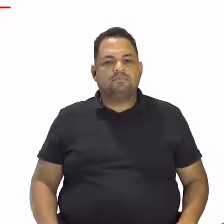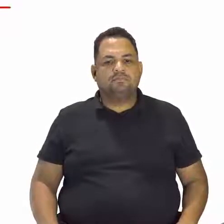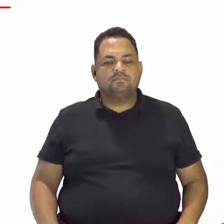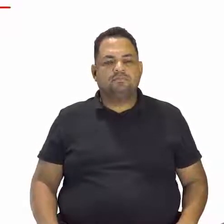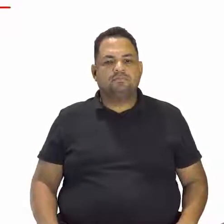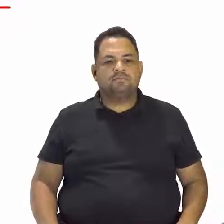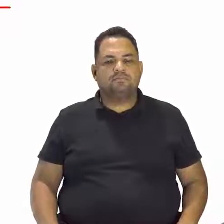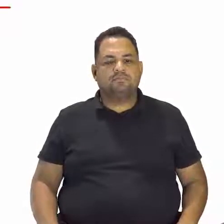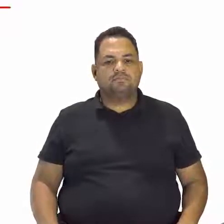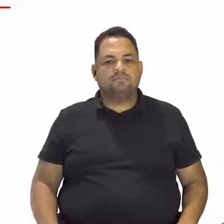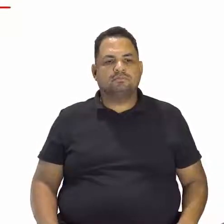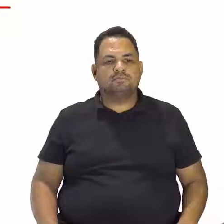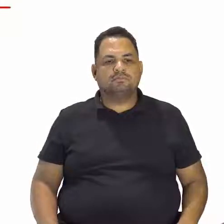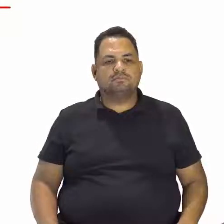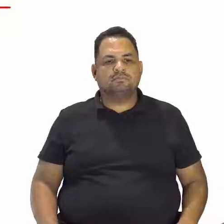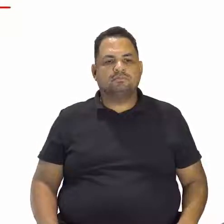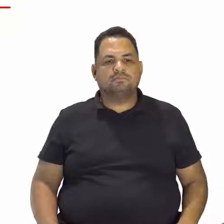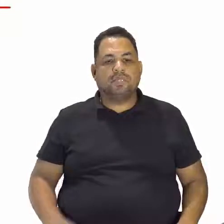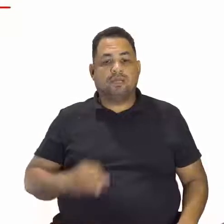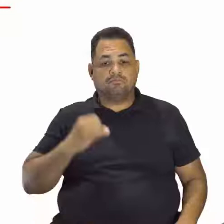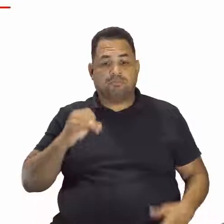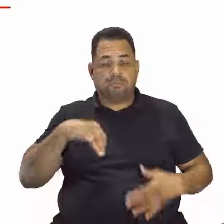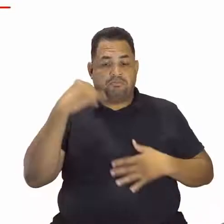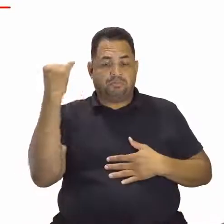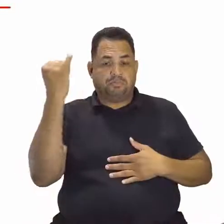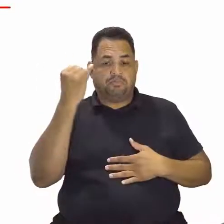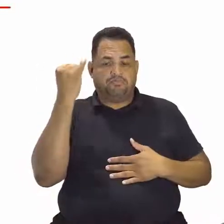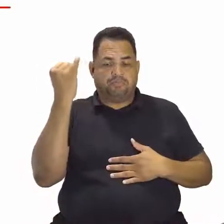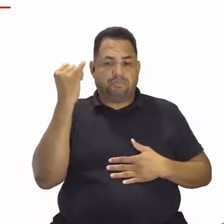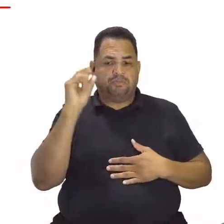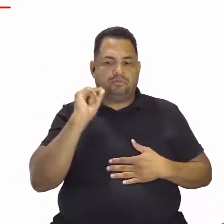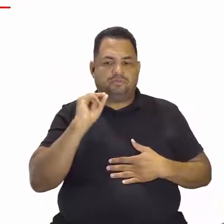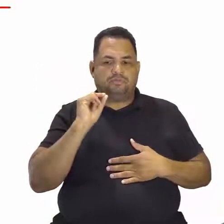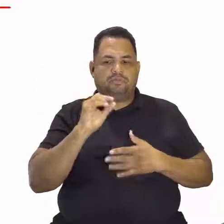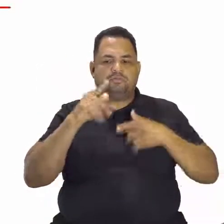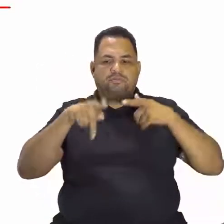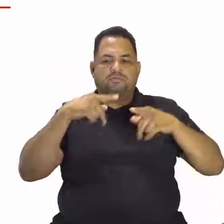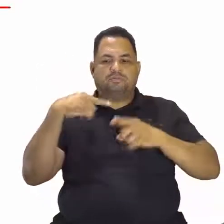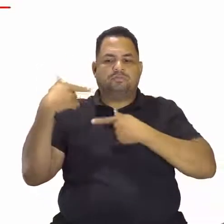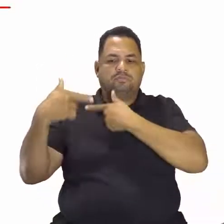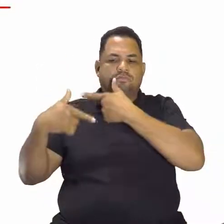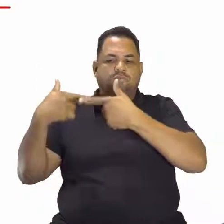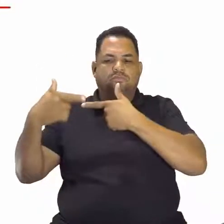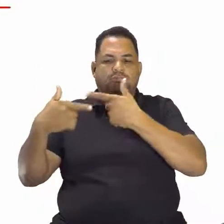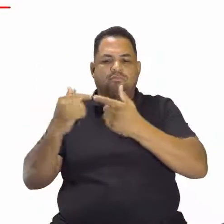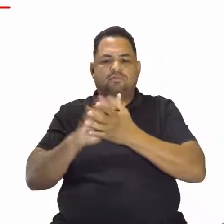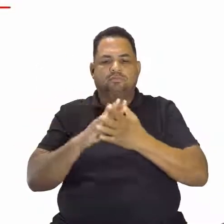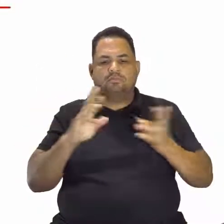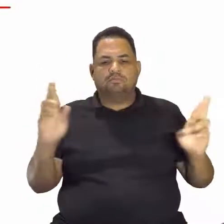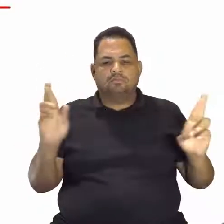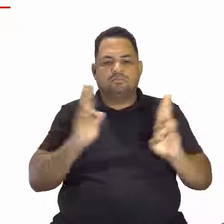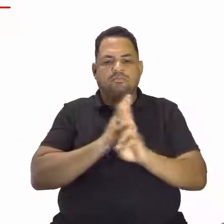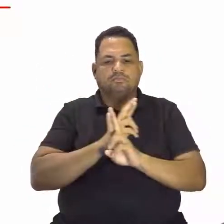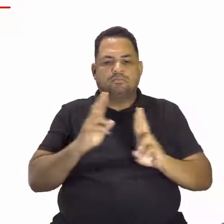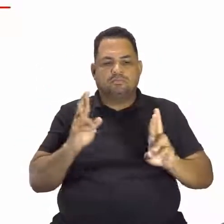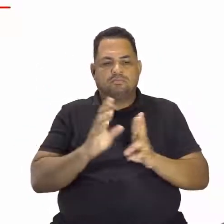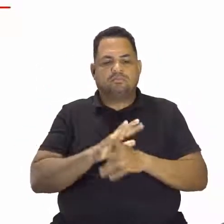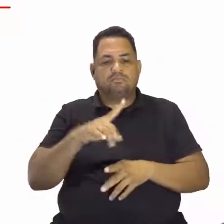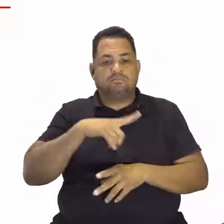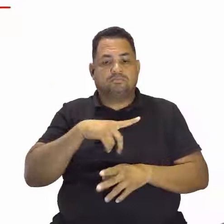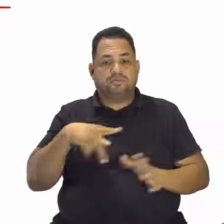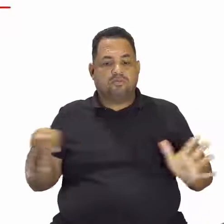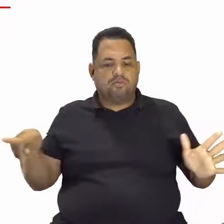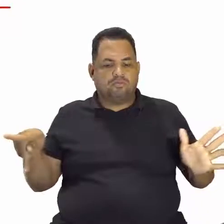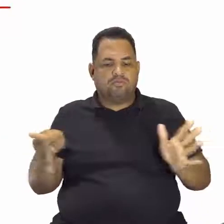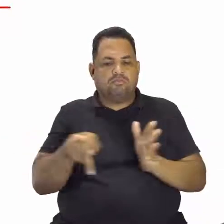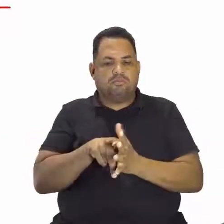a grande chave para essas populações tradicionais é aí a relação que elas têm com a natureza, né?